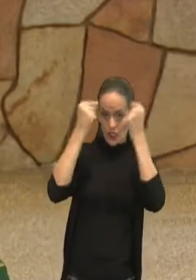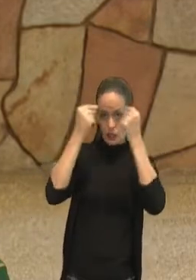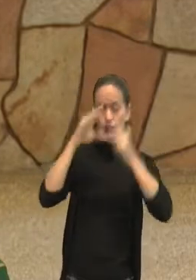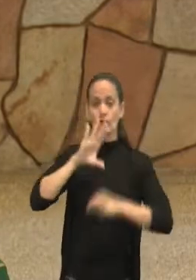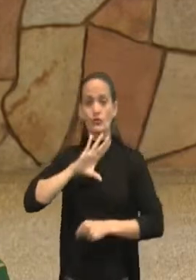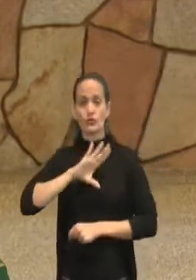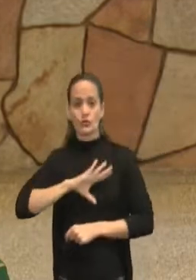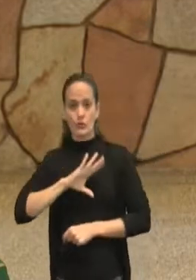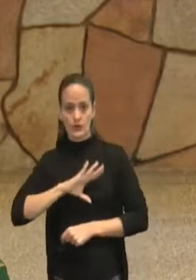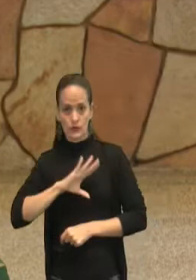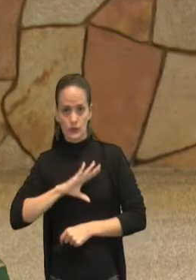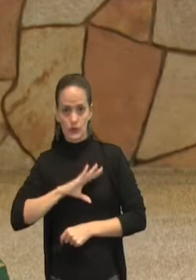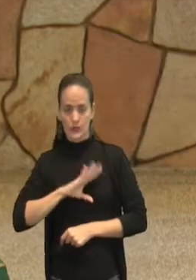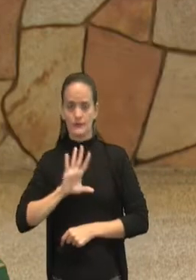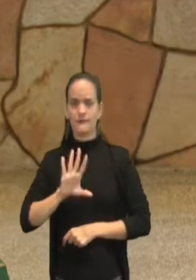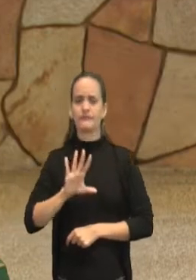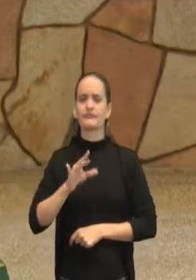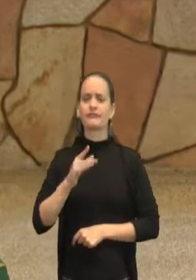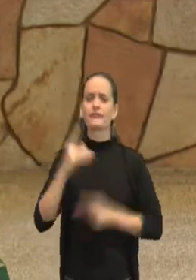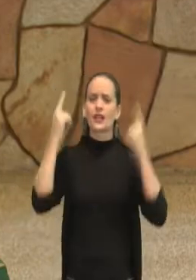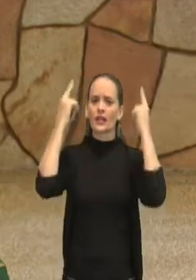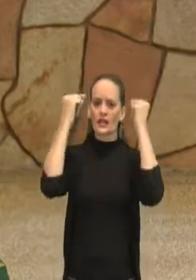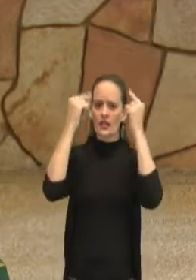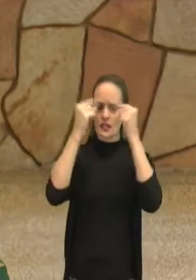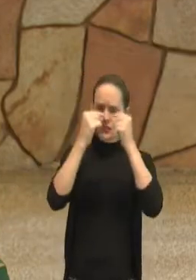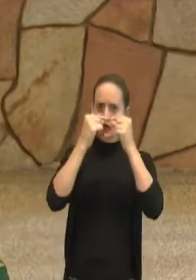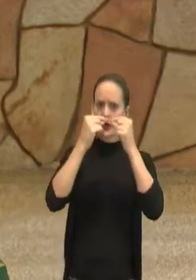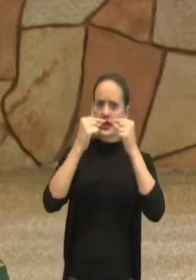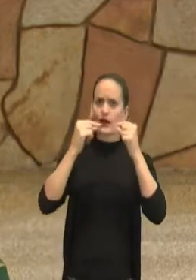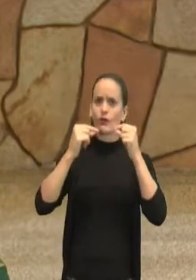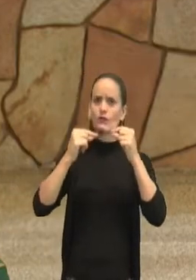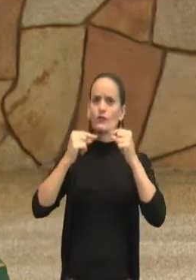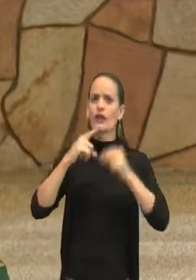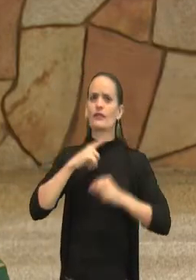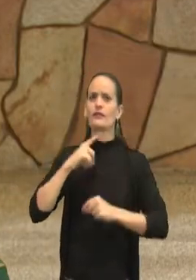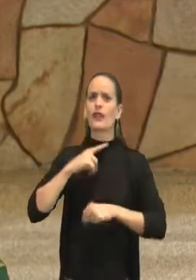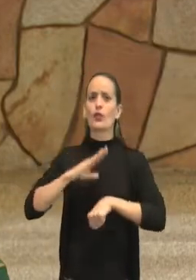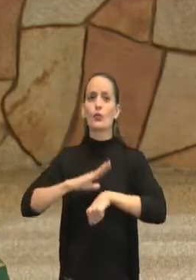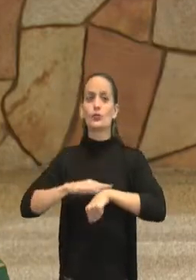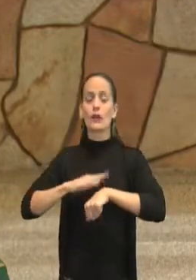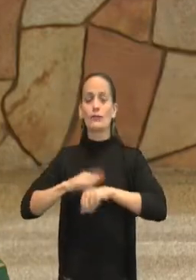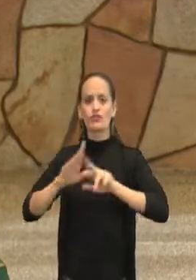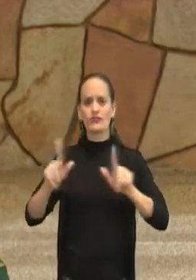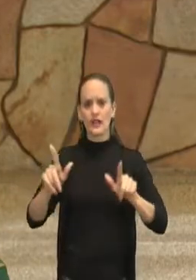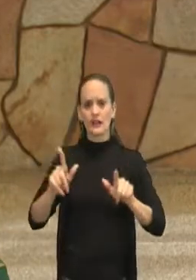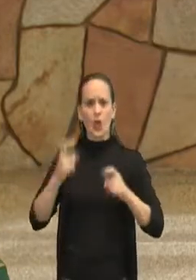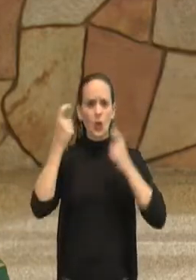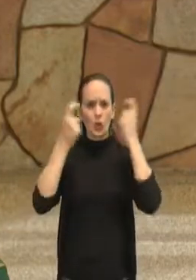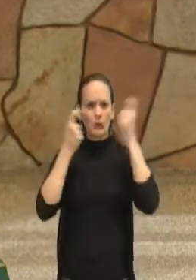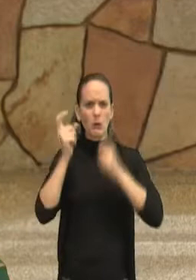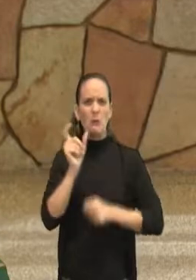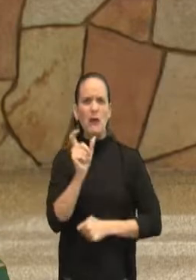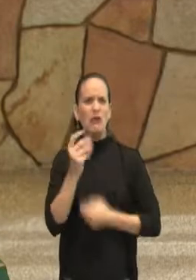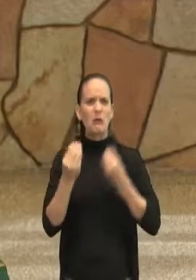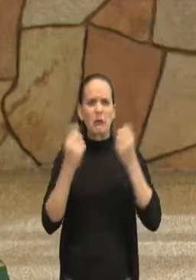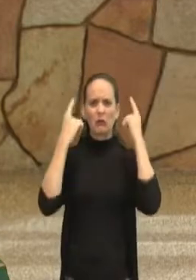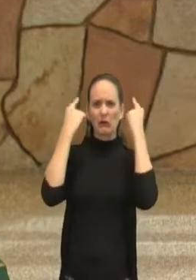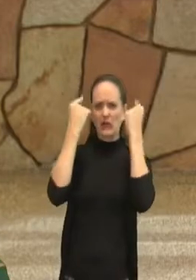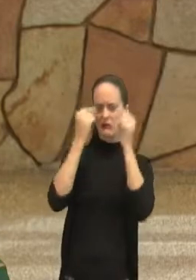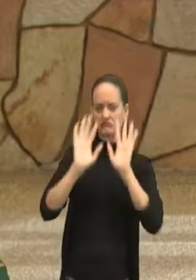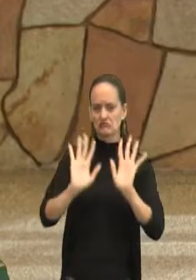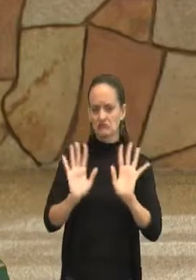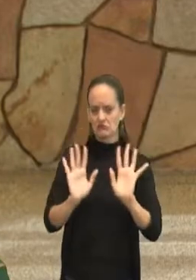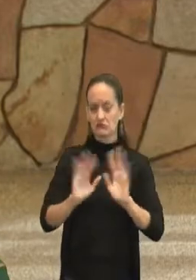existe um tempo verbal chamado aoristo. Você não precisa se incomodar com esse nome, mas entenda o que esse tempo